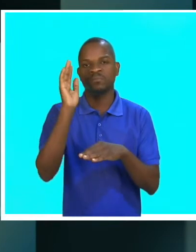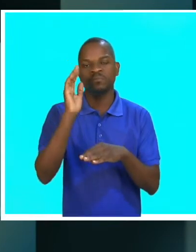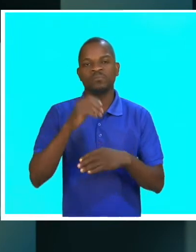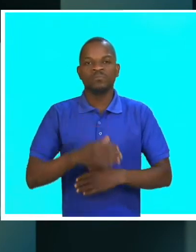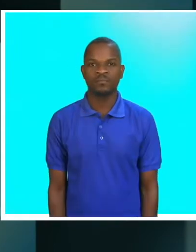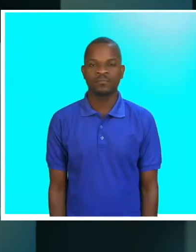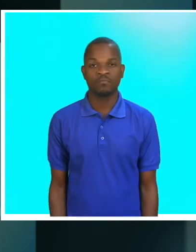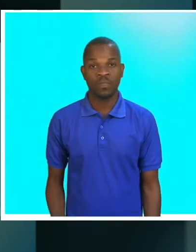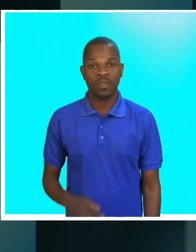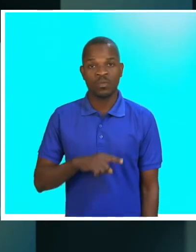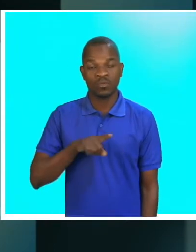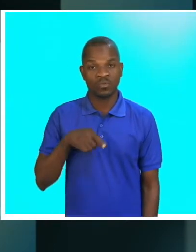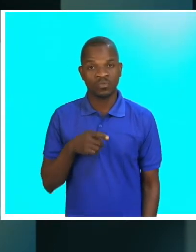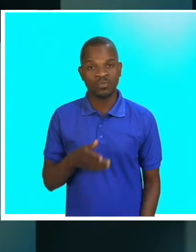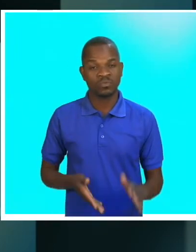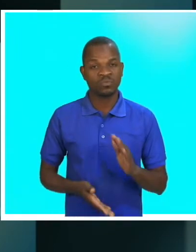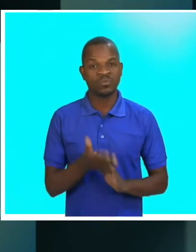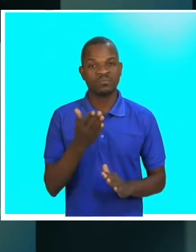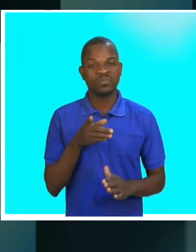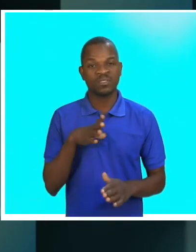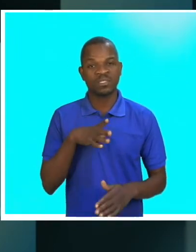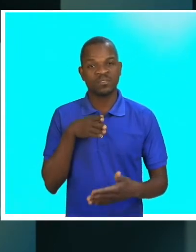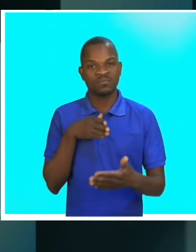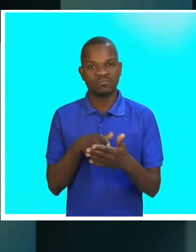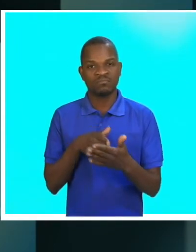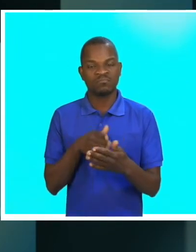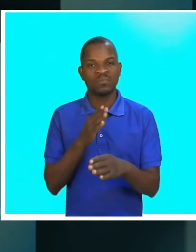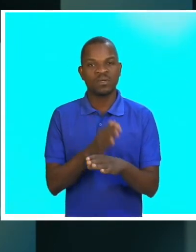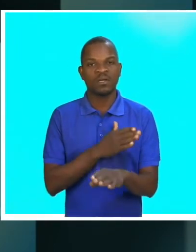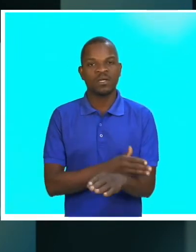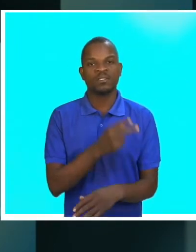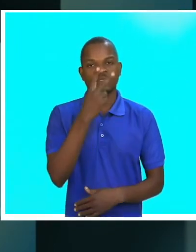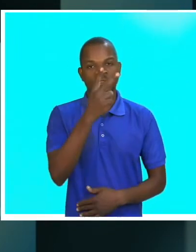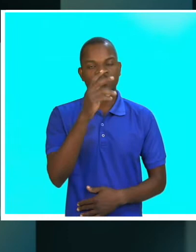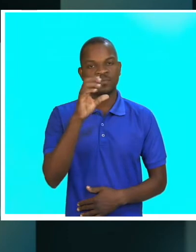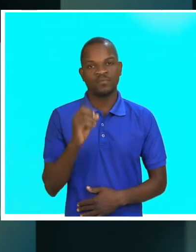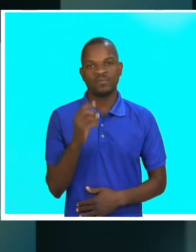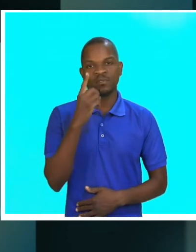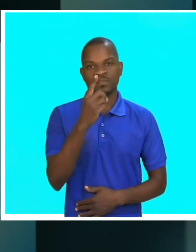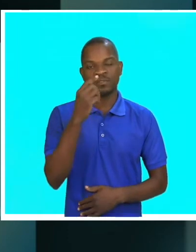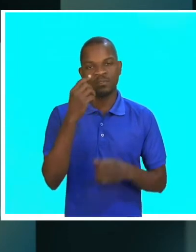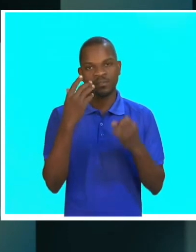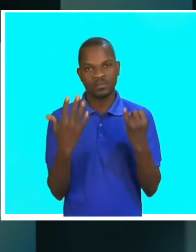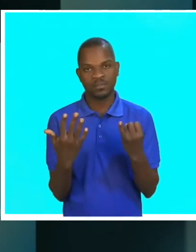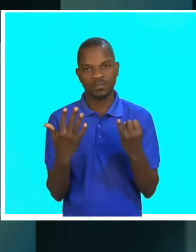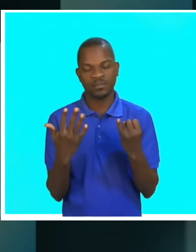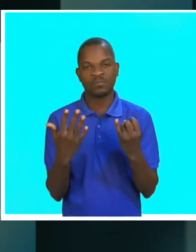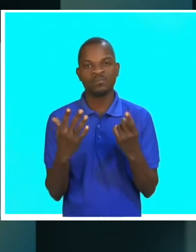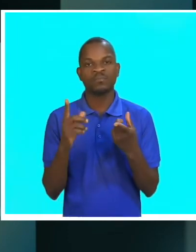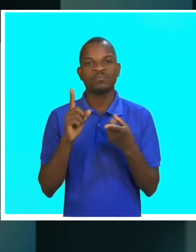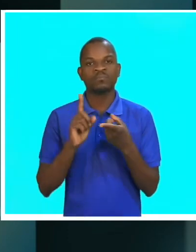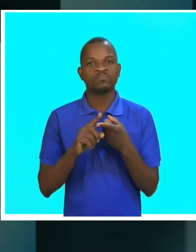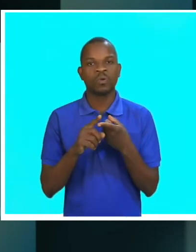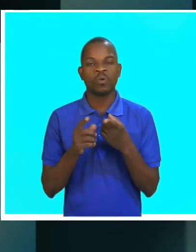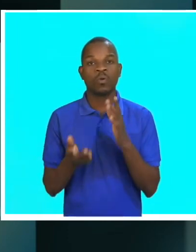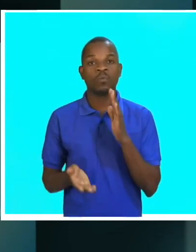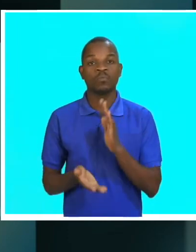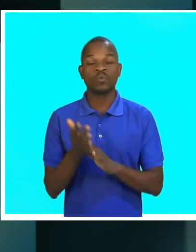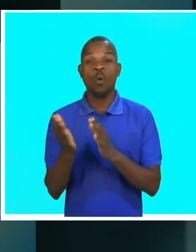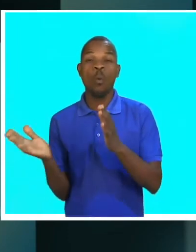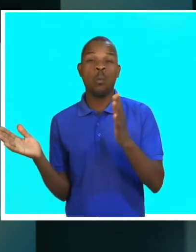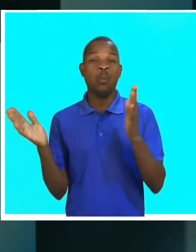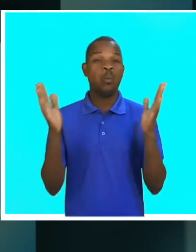de crianças. Nós começamos a enfrentar essa dificuldade a partir de 2016. Depois do vendaval